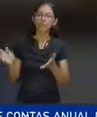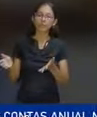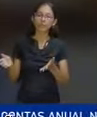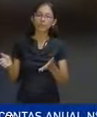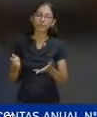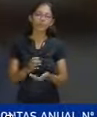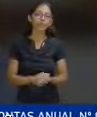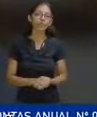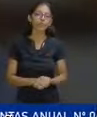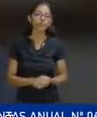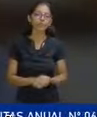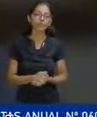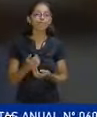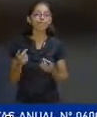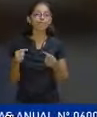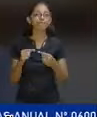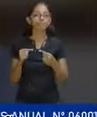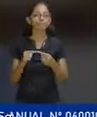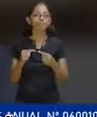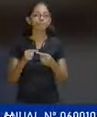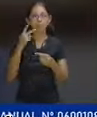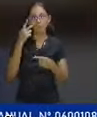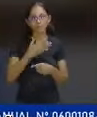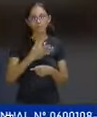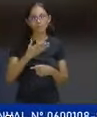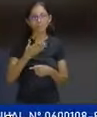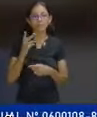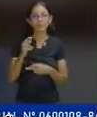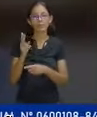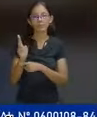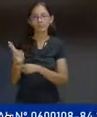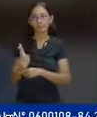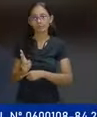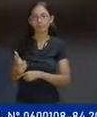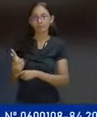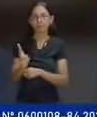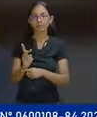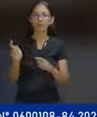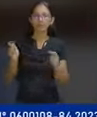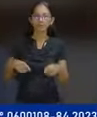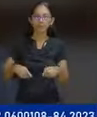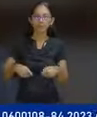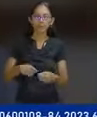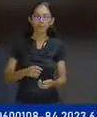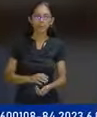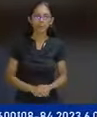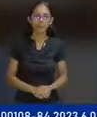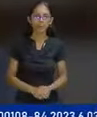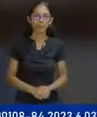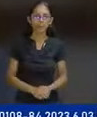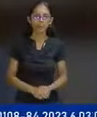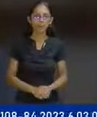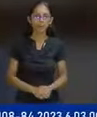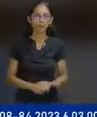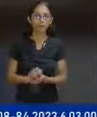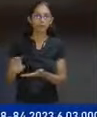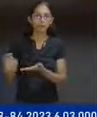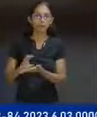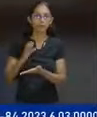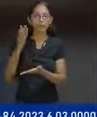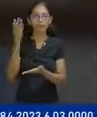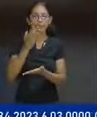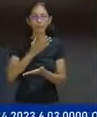são suficientes para a fiscalização da movimentação financeira, para atestar a inequívoca prestação do